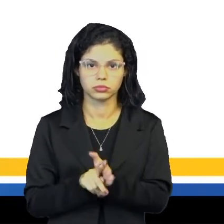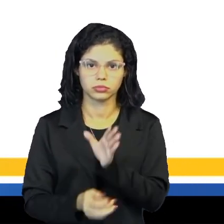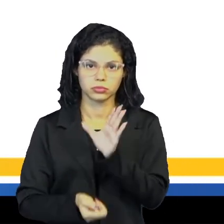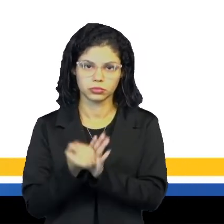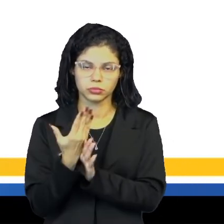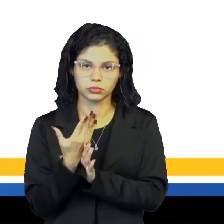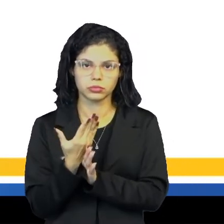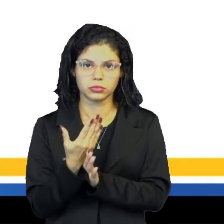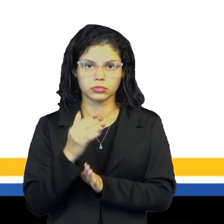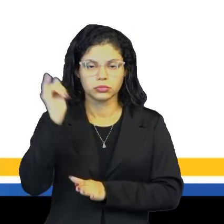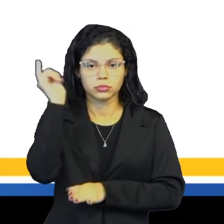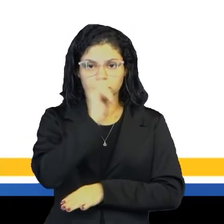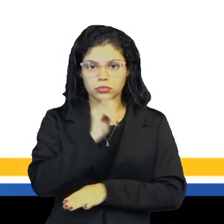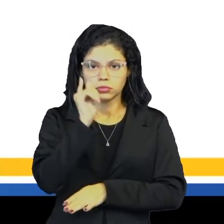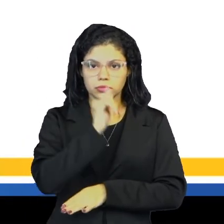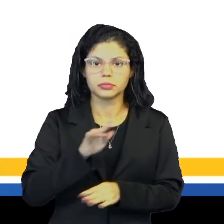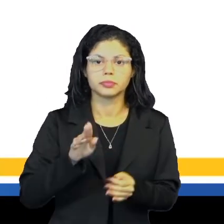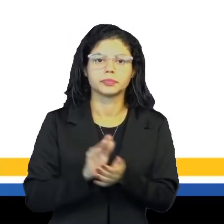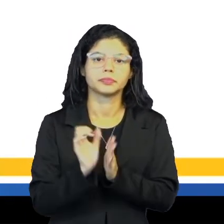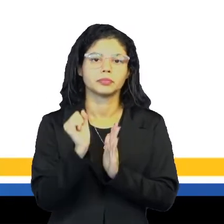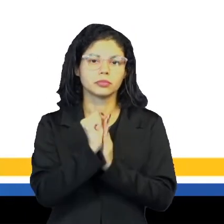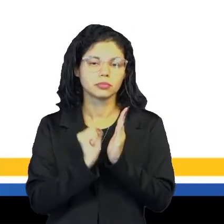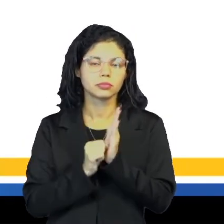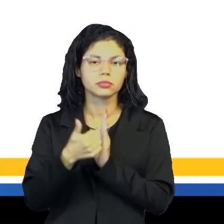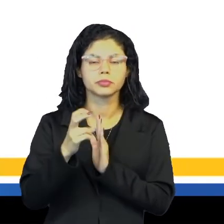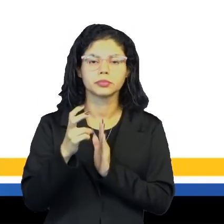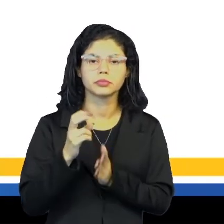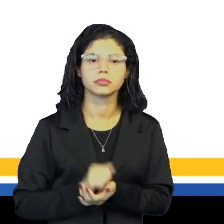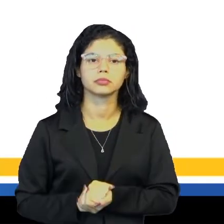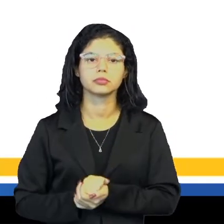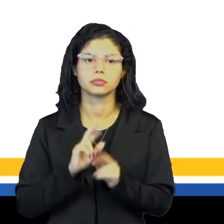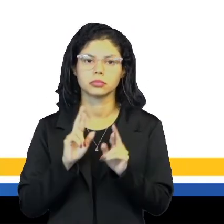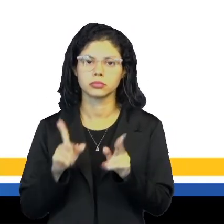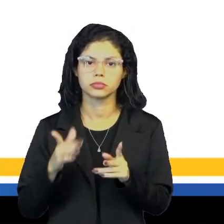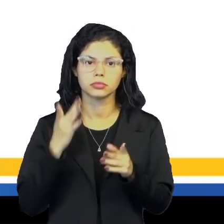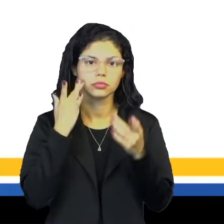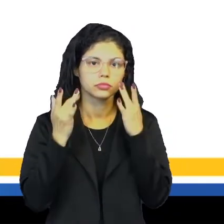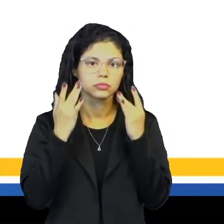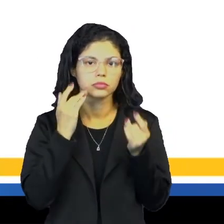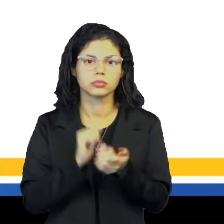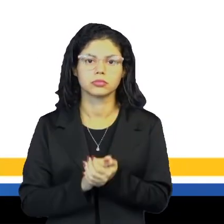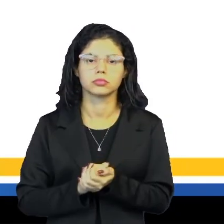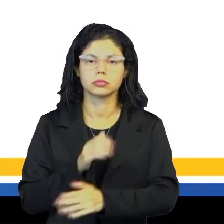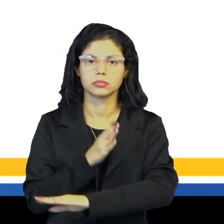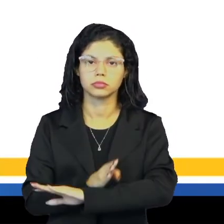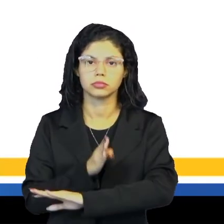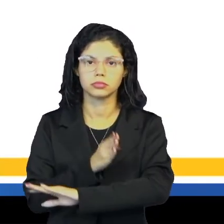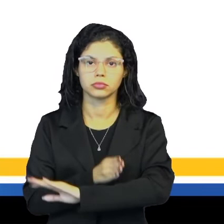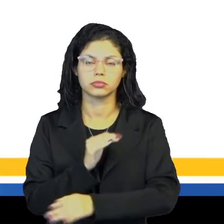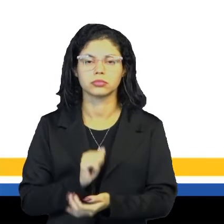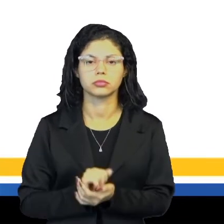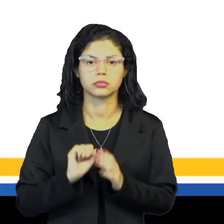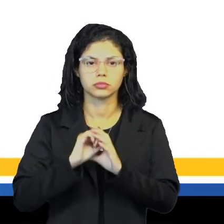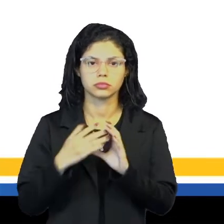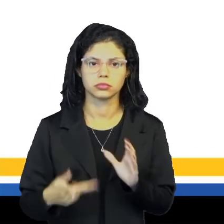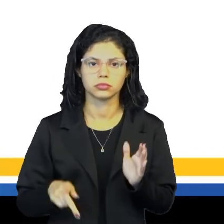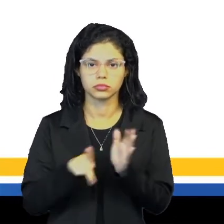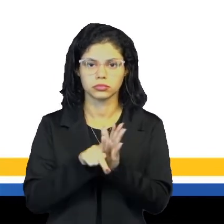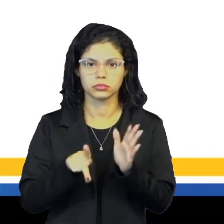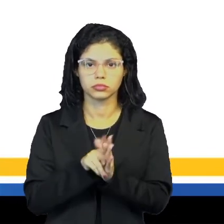teve início na Itália no século XV, diferente do teatro medieval, que possuía um caráter